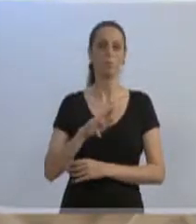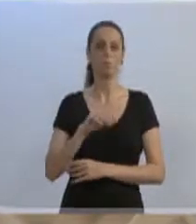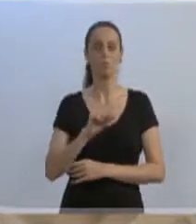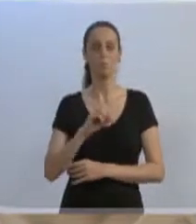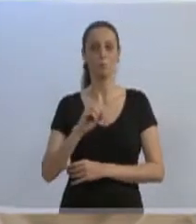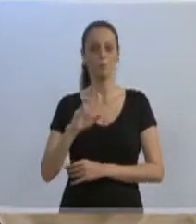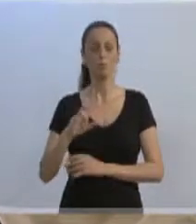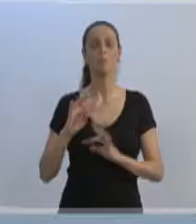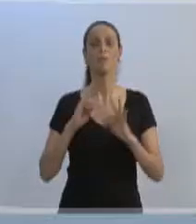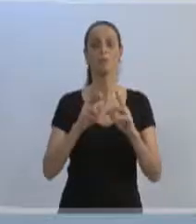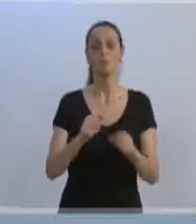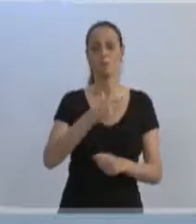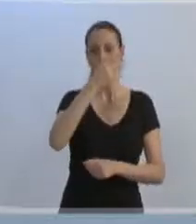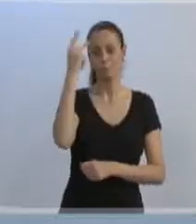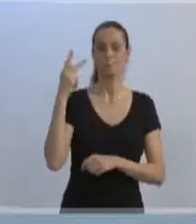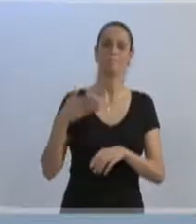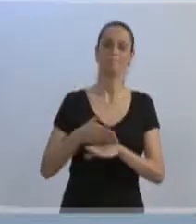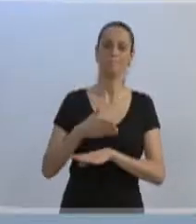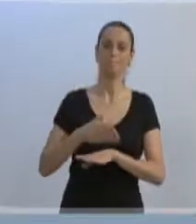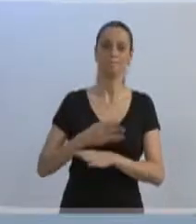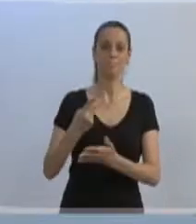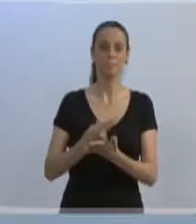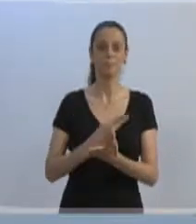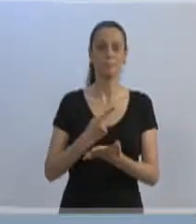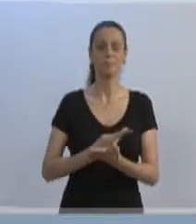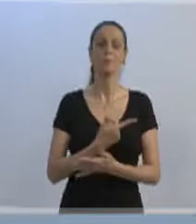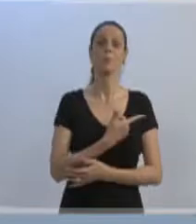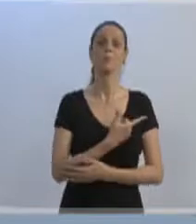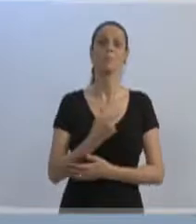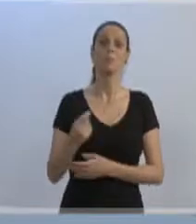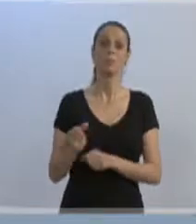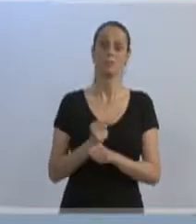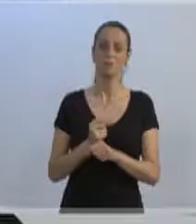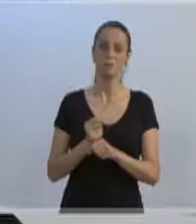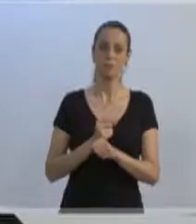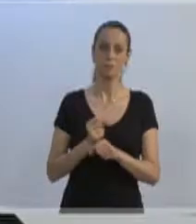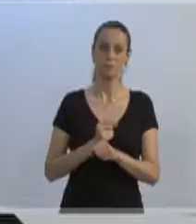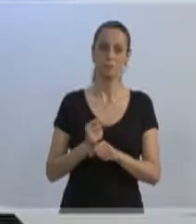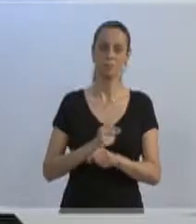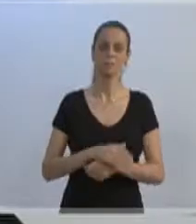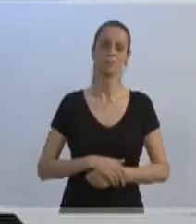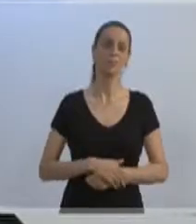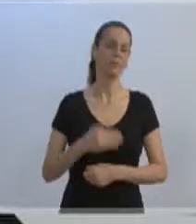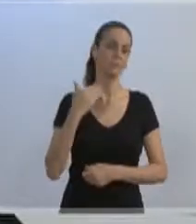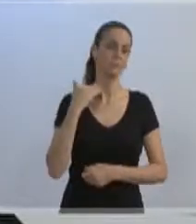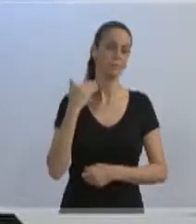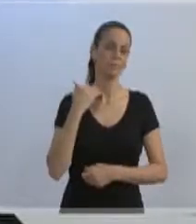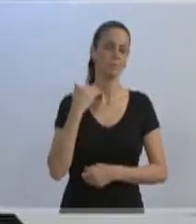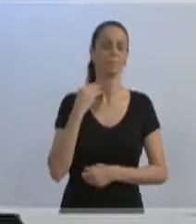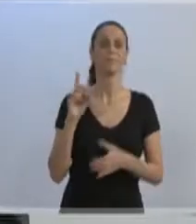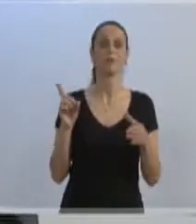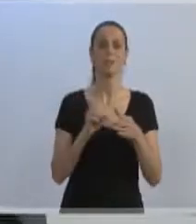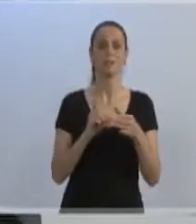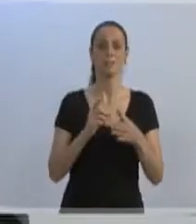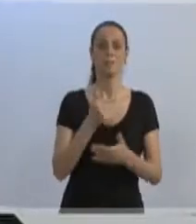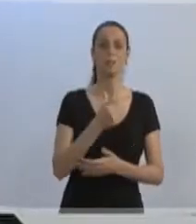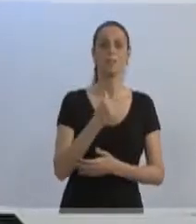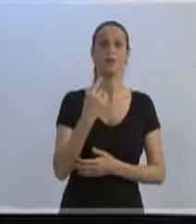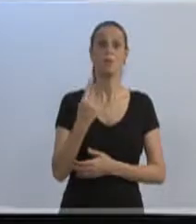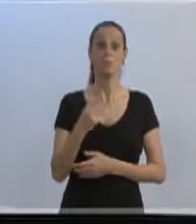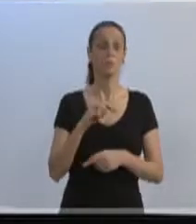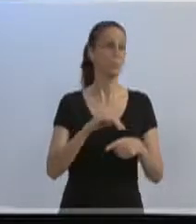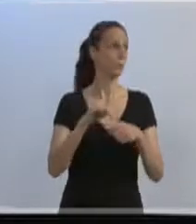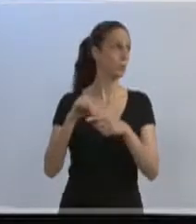prestigiaram a cerimônia de 20 anos o banco do sol ele atende 71 municípios